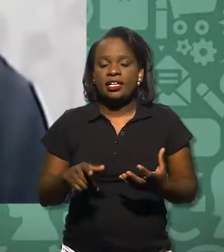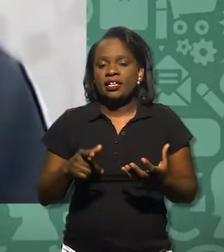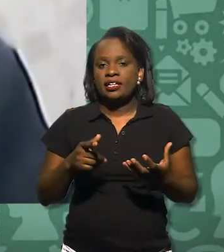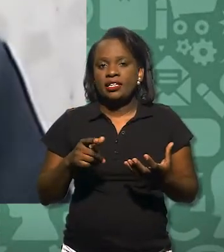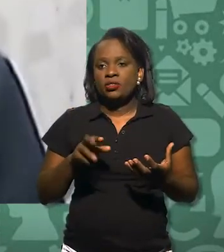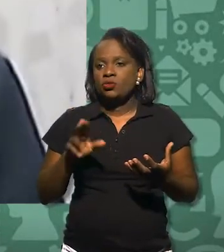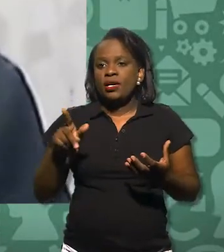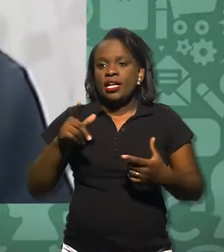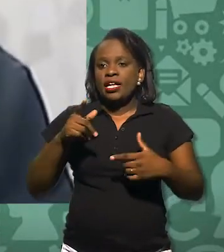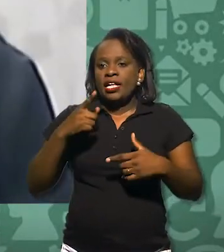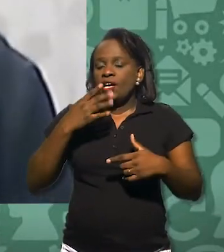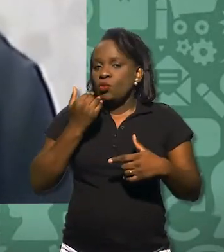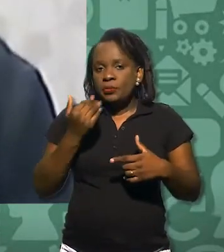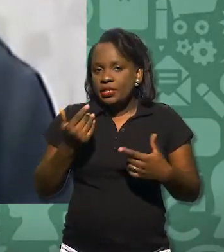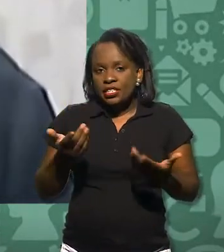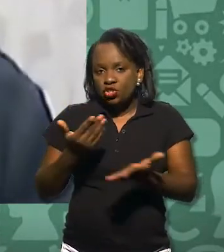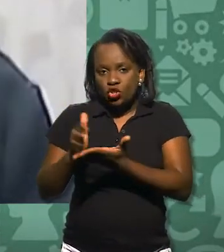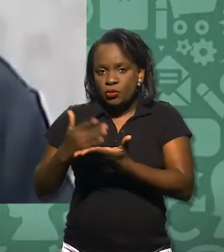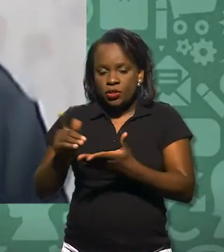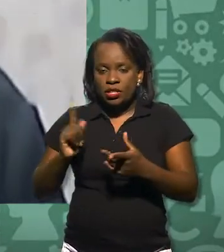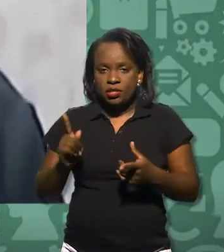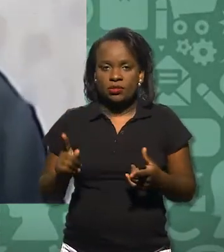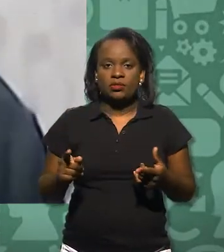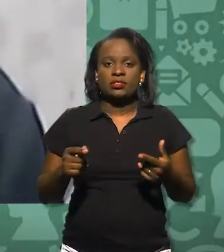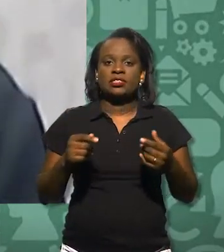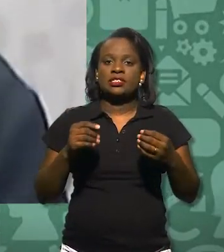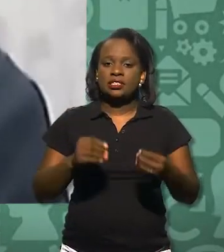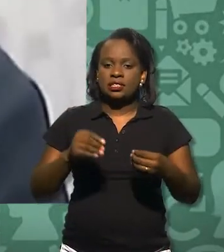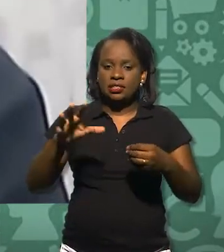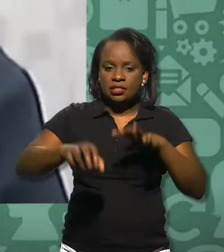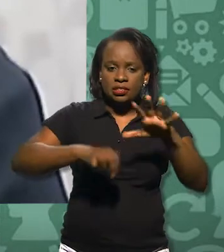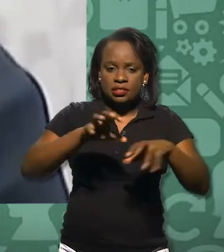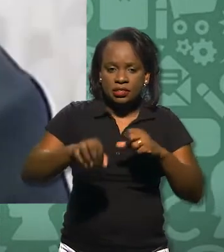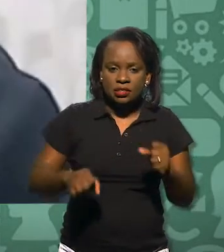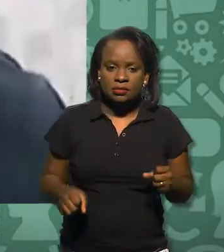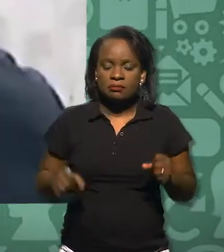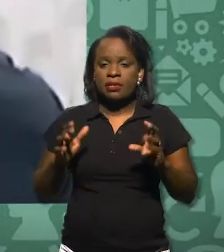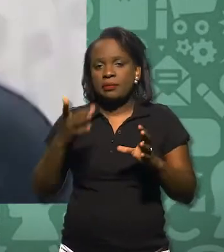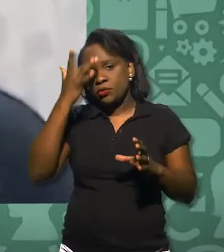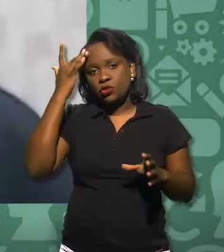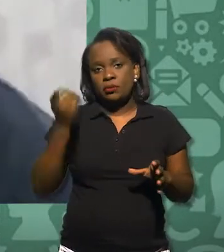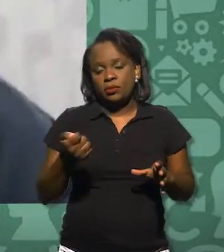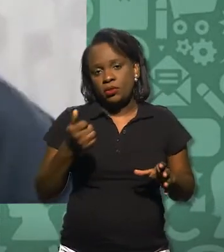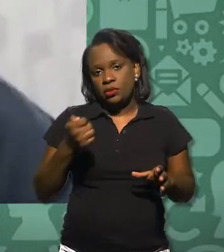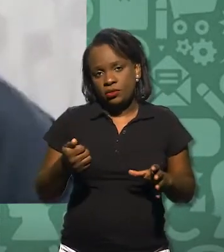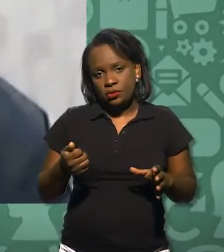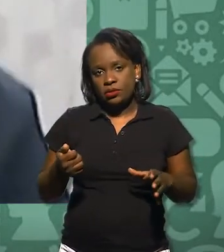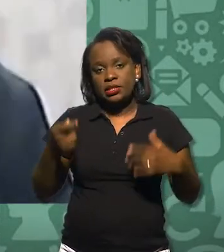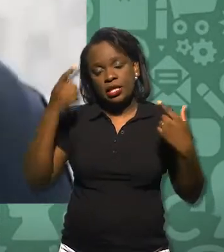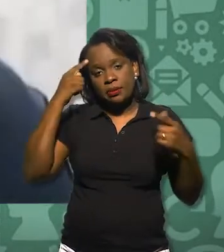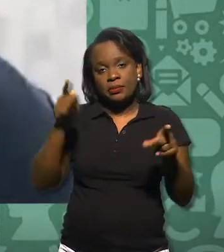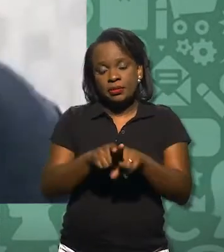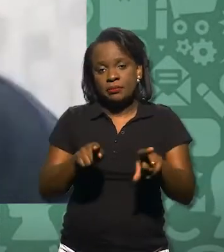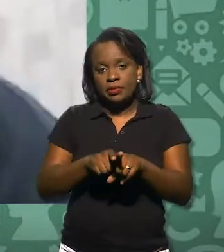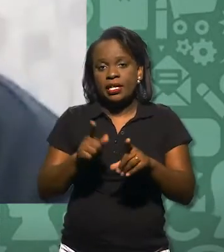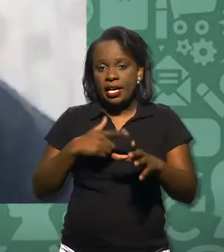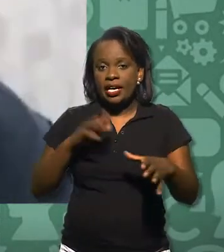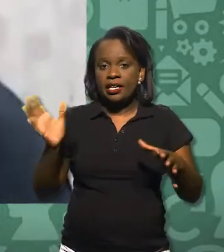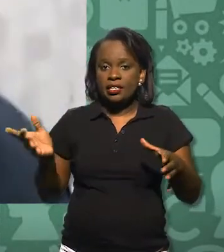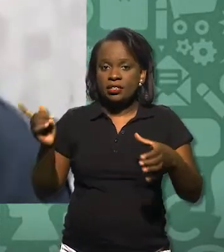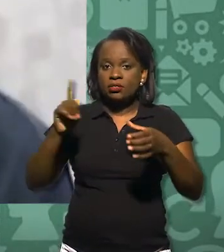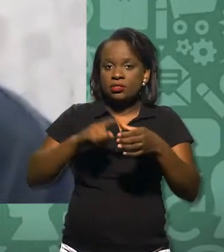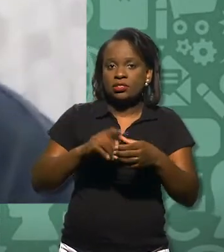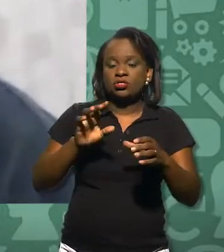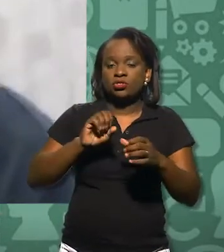aquelas, não seria matéria orgânica, o alimento, é o resíduo seco. Passa para recolher, mas essa adesão é muito pouco. E lembrando que isso também traz uma